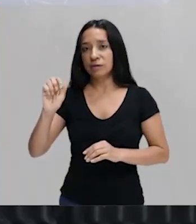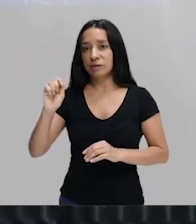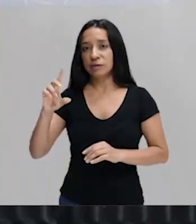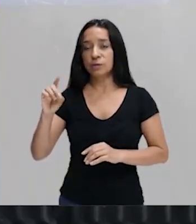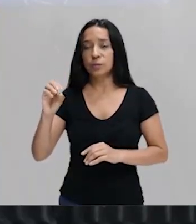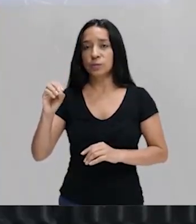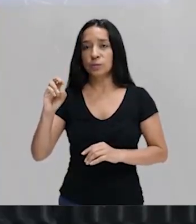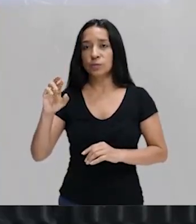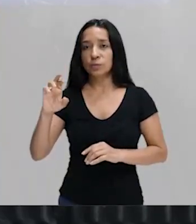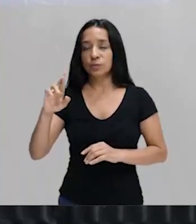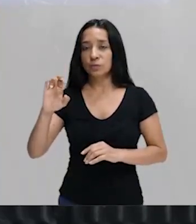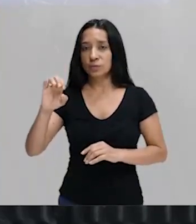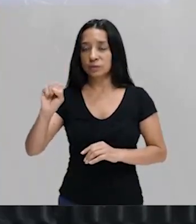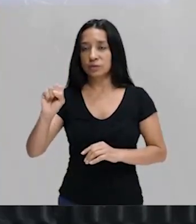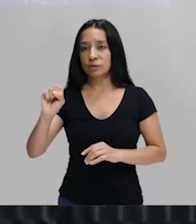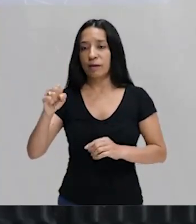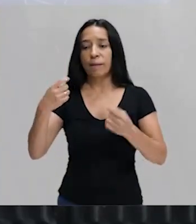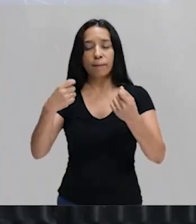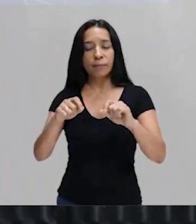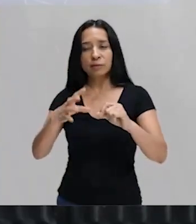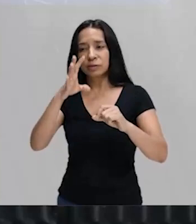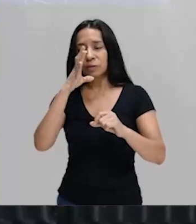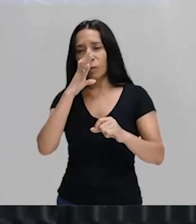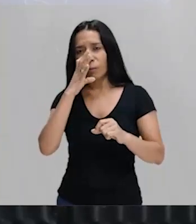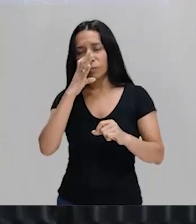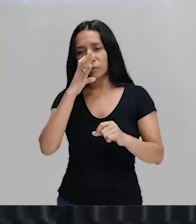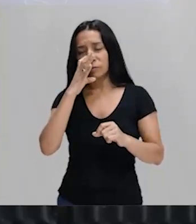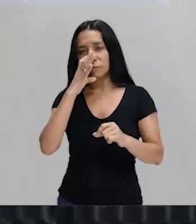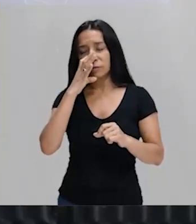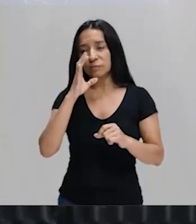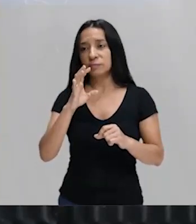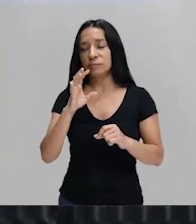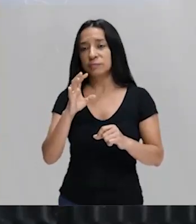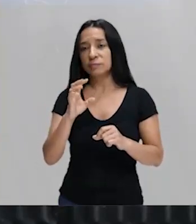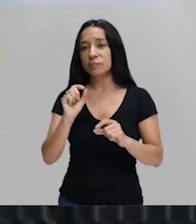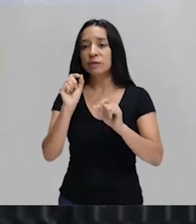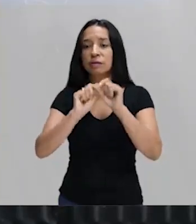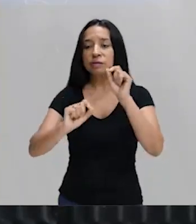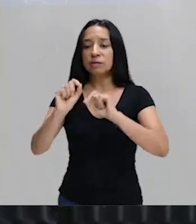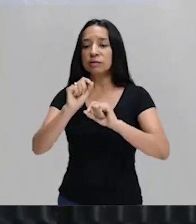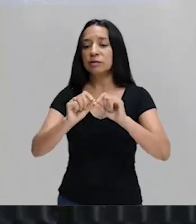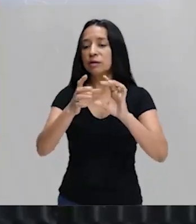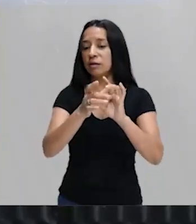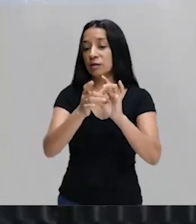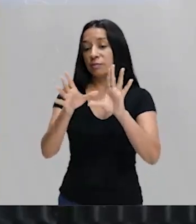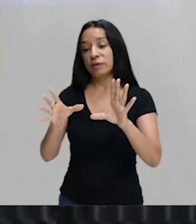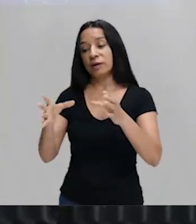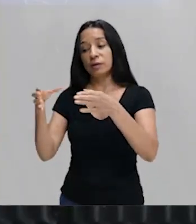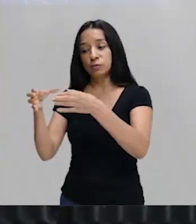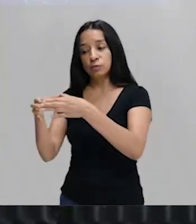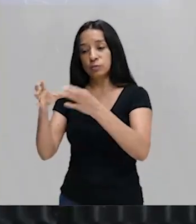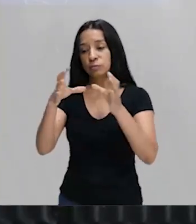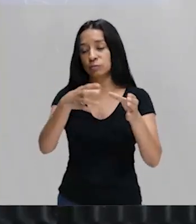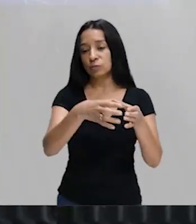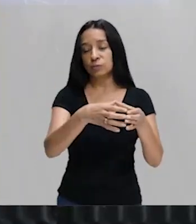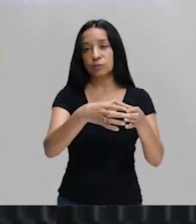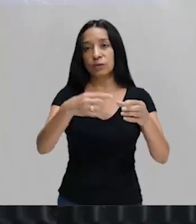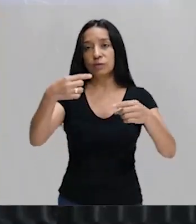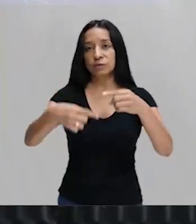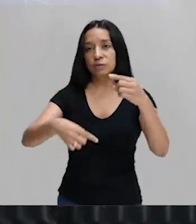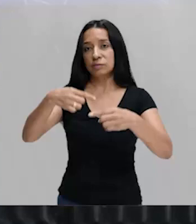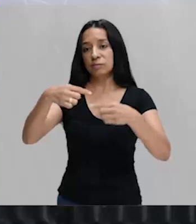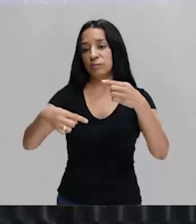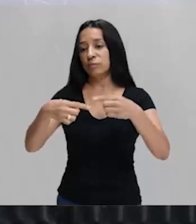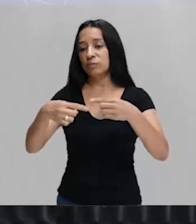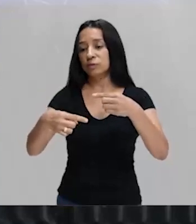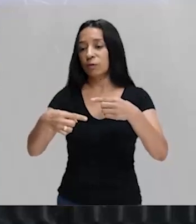preciso observar, como eu falei ainda há pouco, observem que liberais e conservadores vão disputar o poder